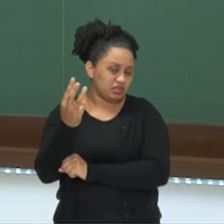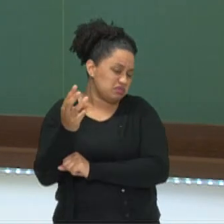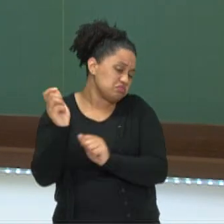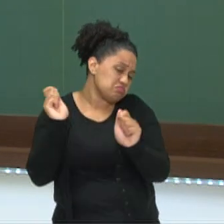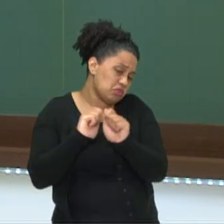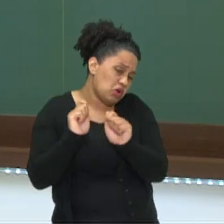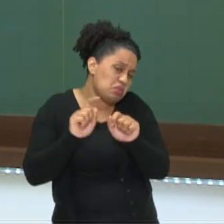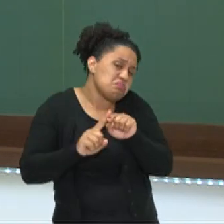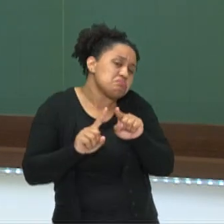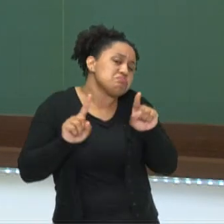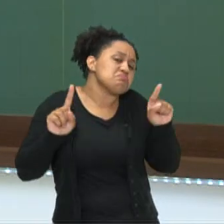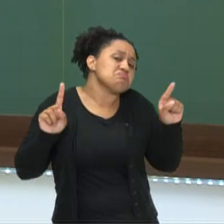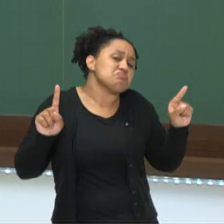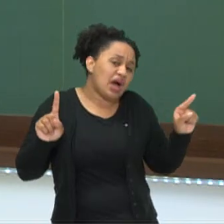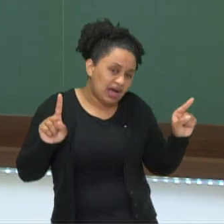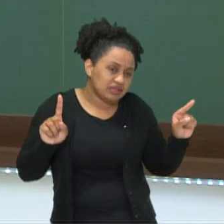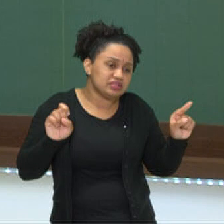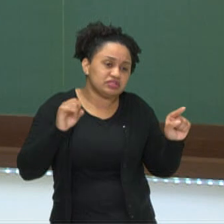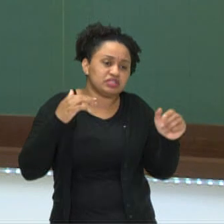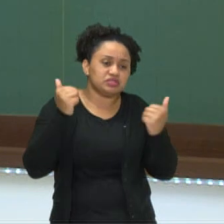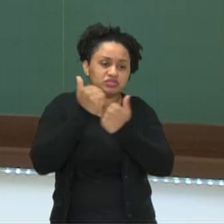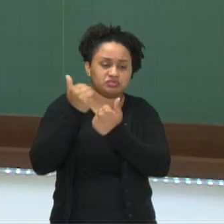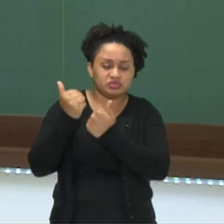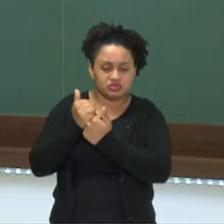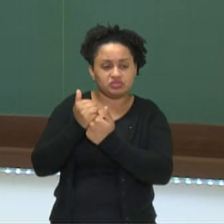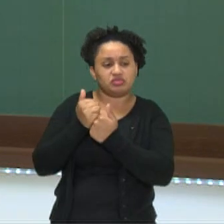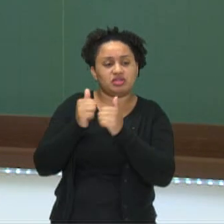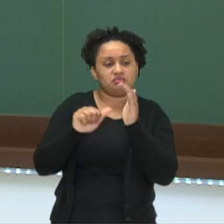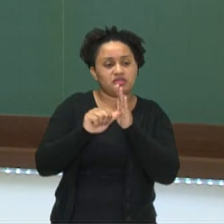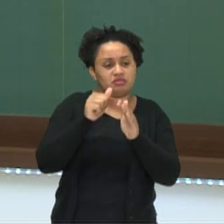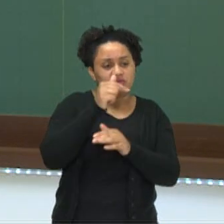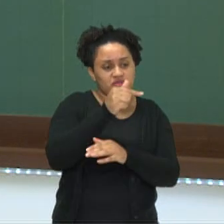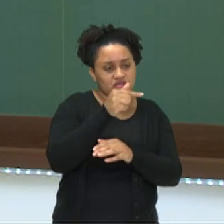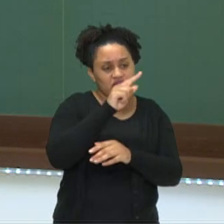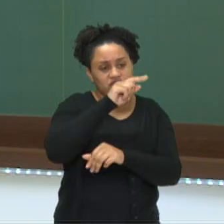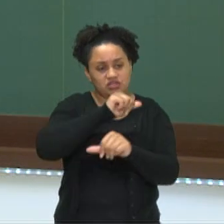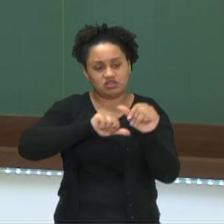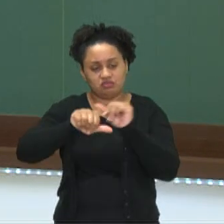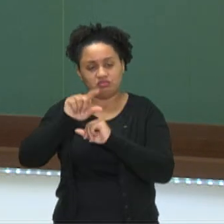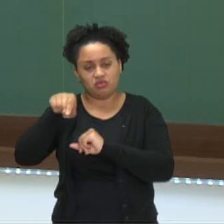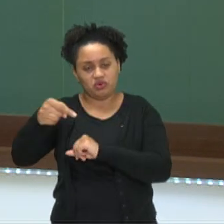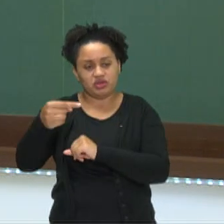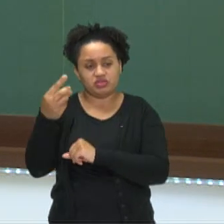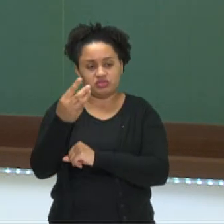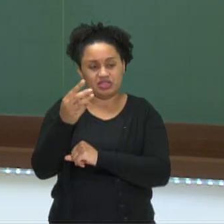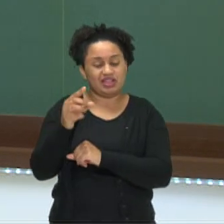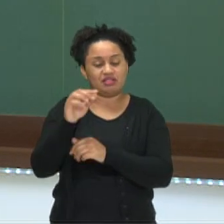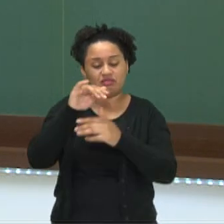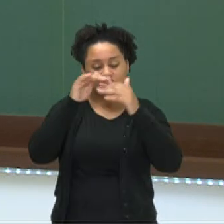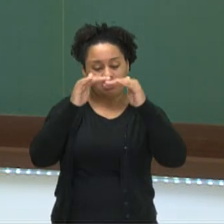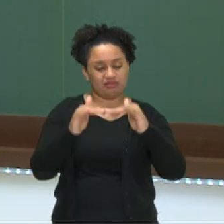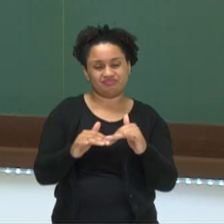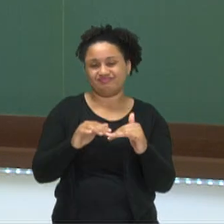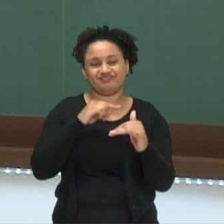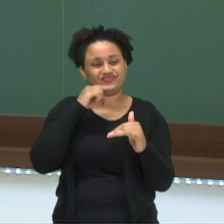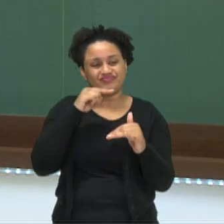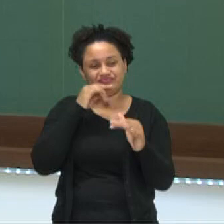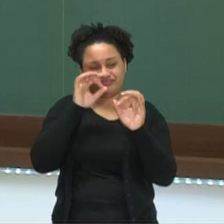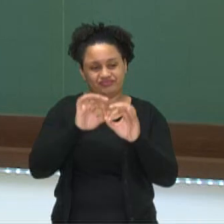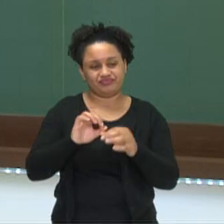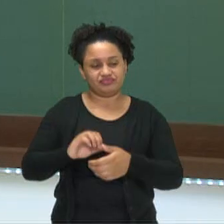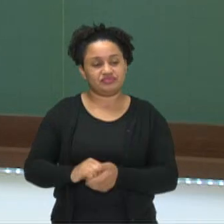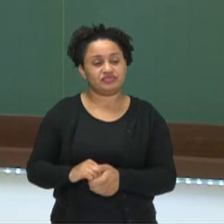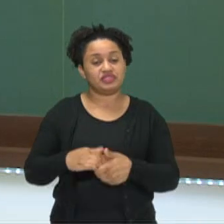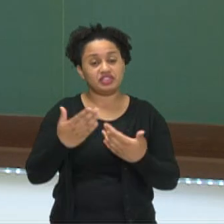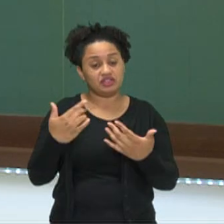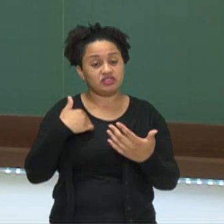poderia. Mas, se você substituir primeiro o 7 e depois o 3, não vai dar certo na sequência, tá bom? Então, assim,